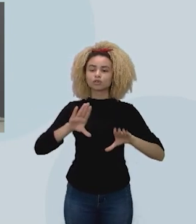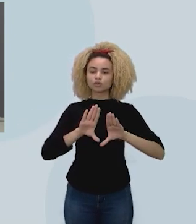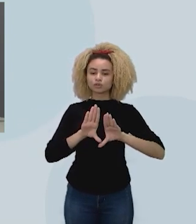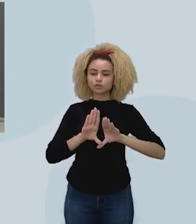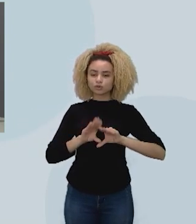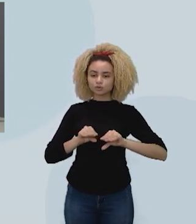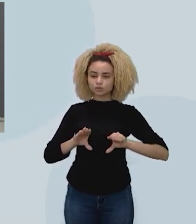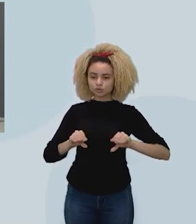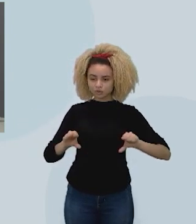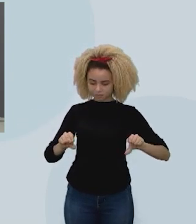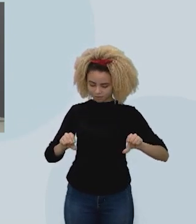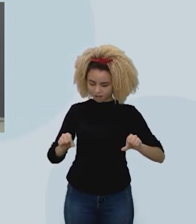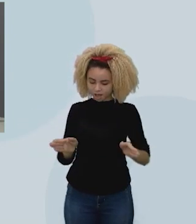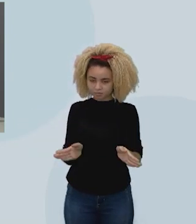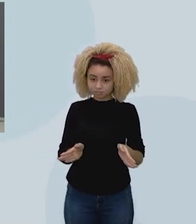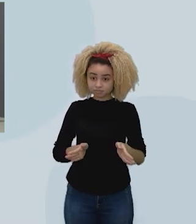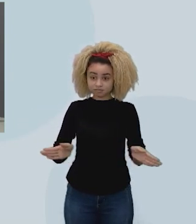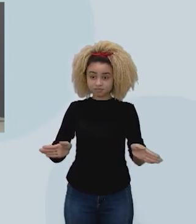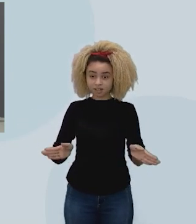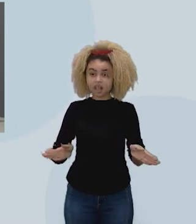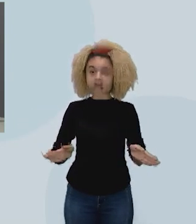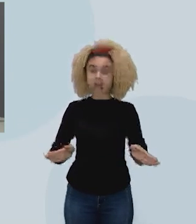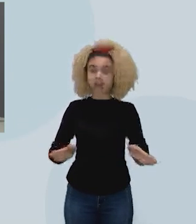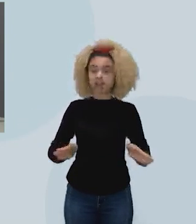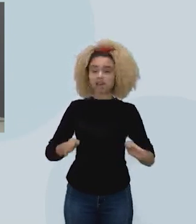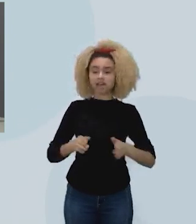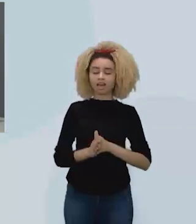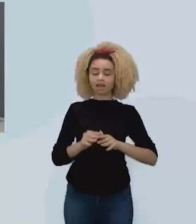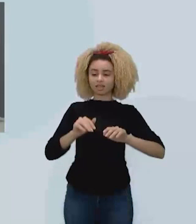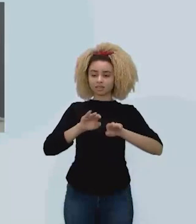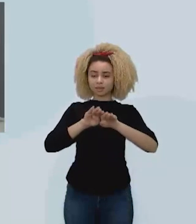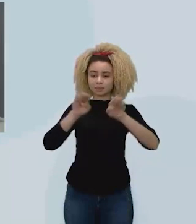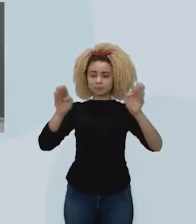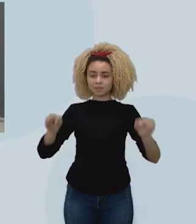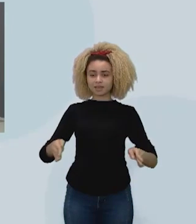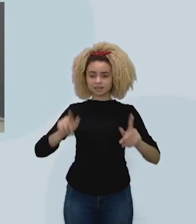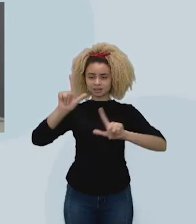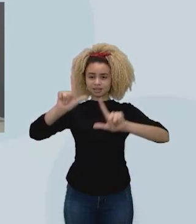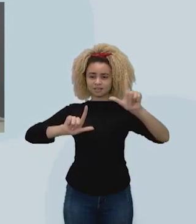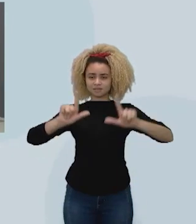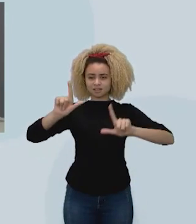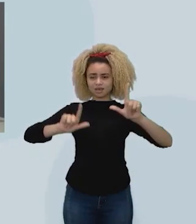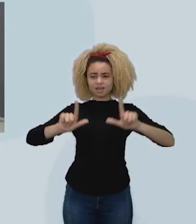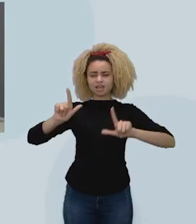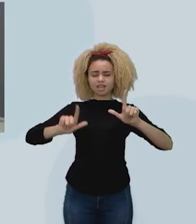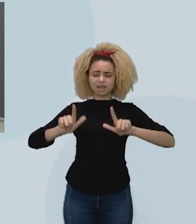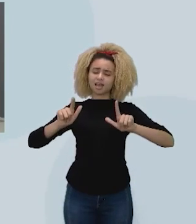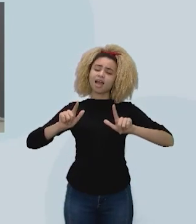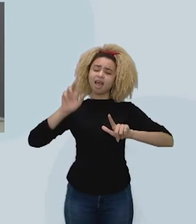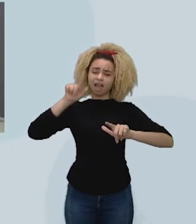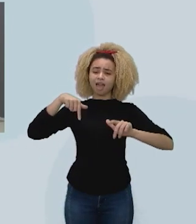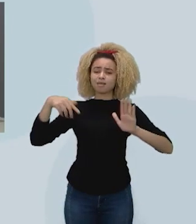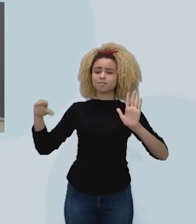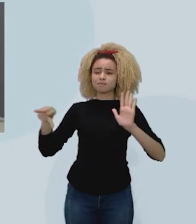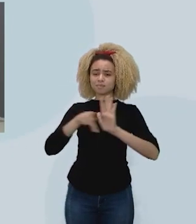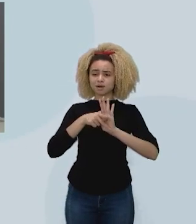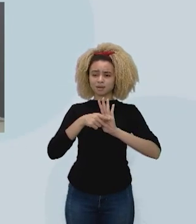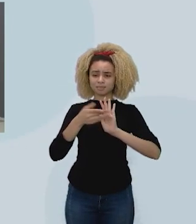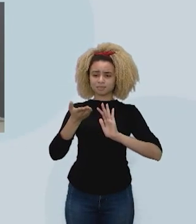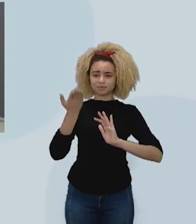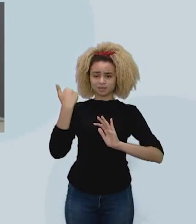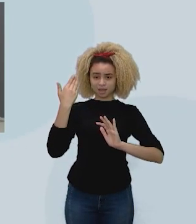perna palito, a estante, né, a mesinha de TV, tudo isso, gente, remete a essa época aqui, ó, essa época do